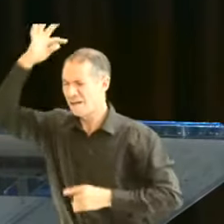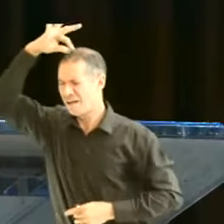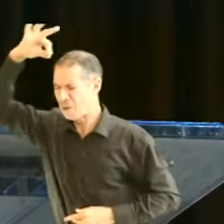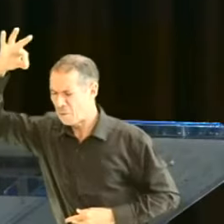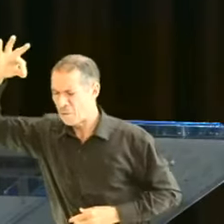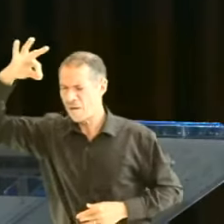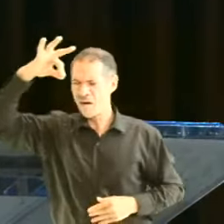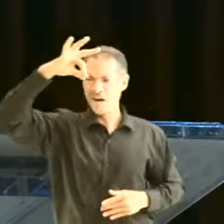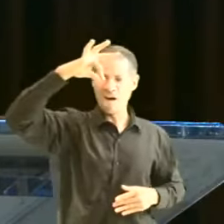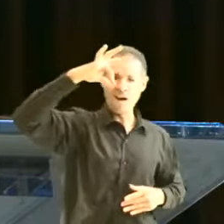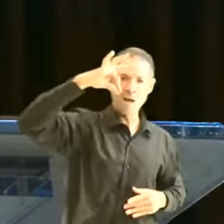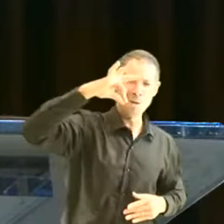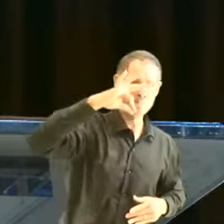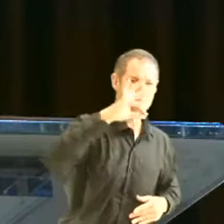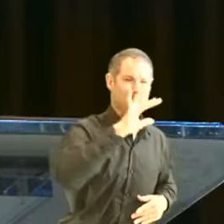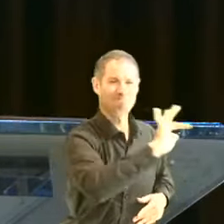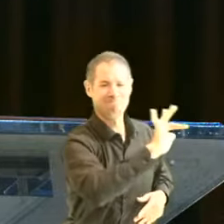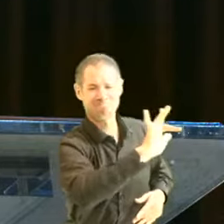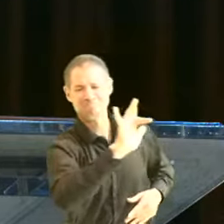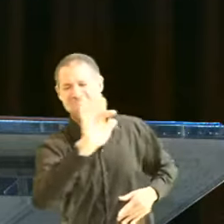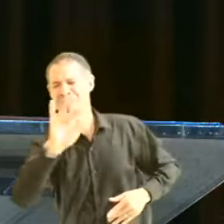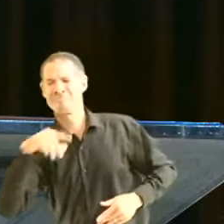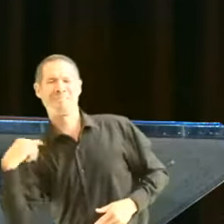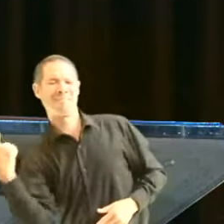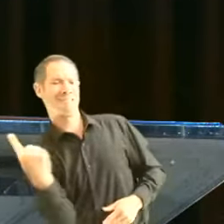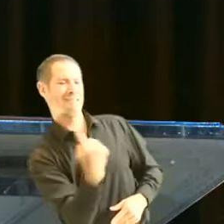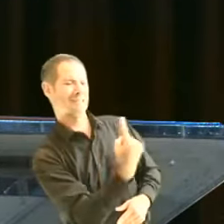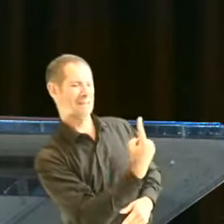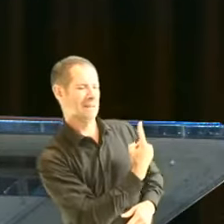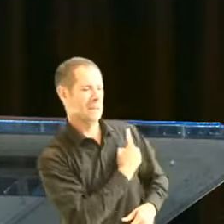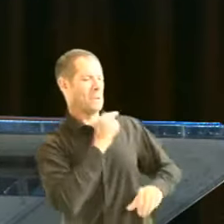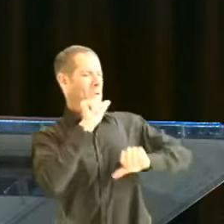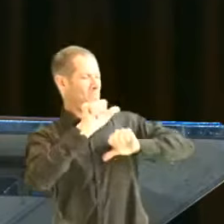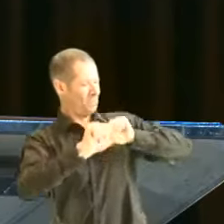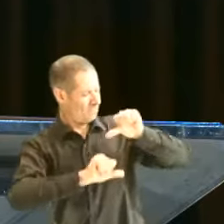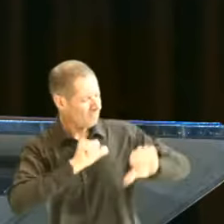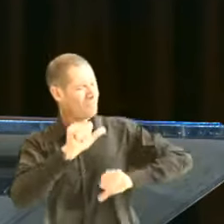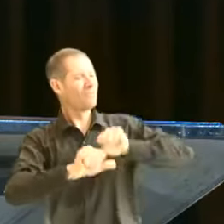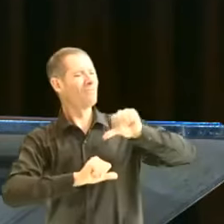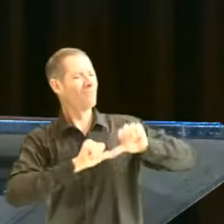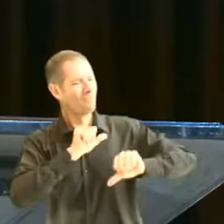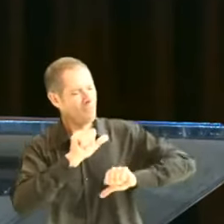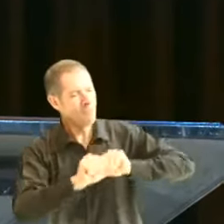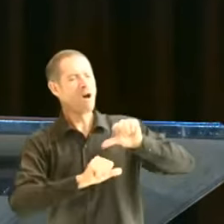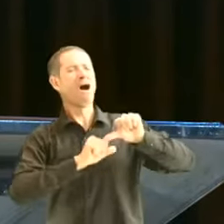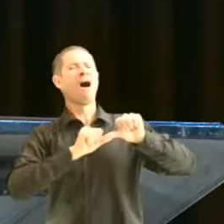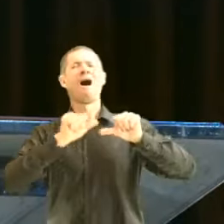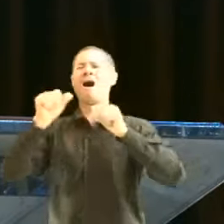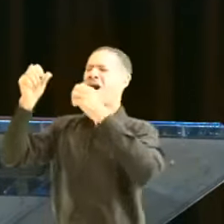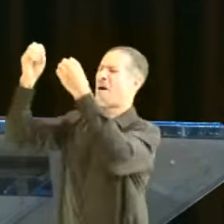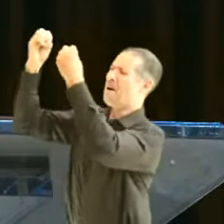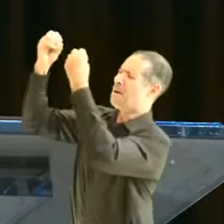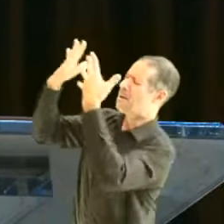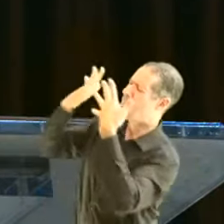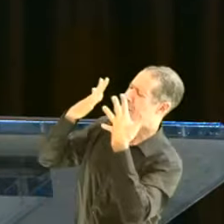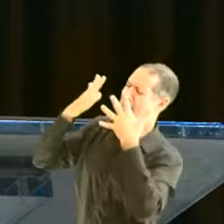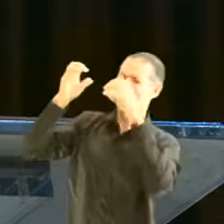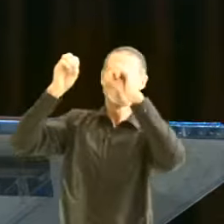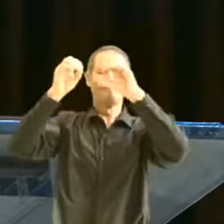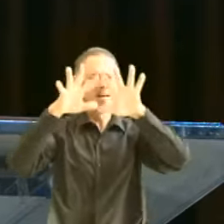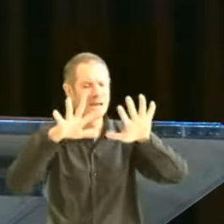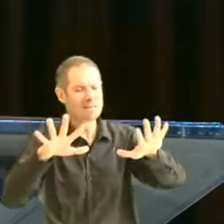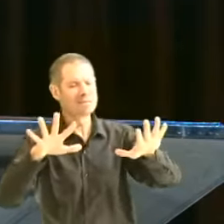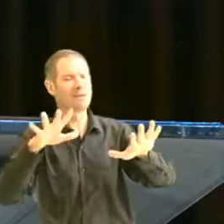lá falando com eles, e que haja, Senhor, transformação, mudança e bênção. Ó